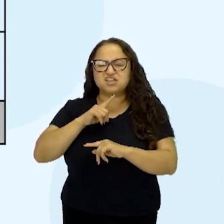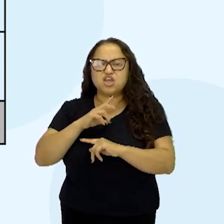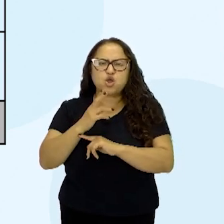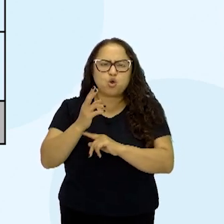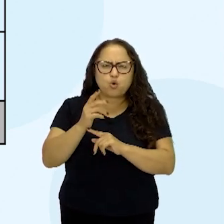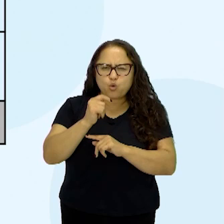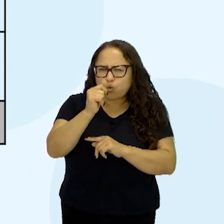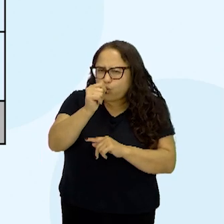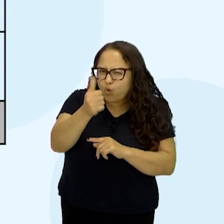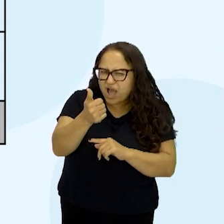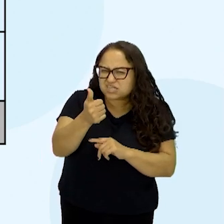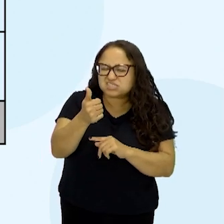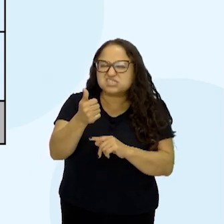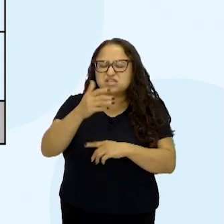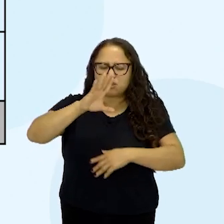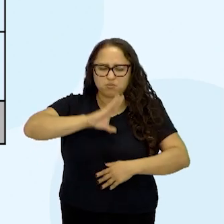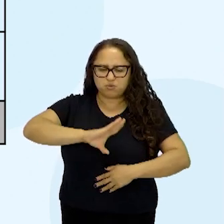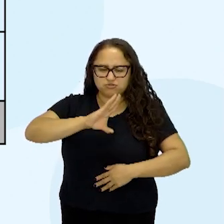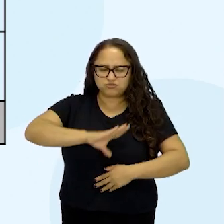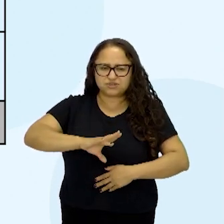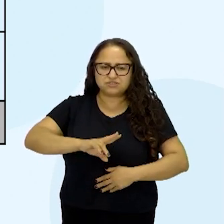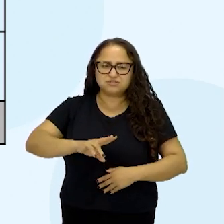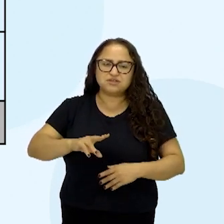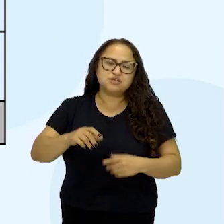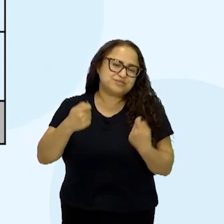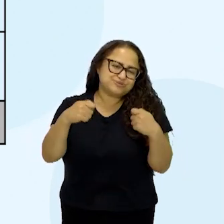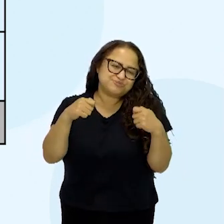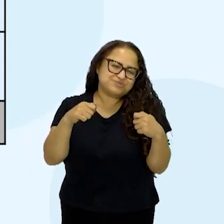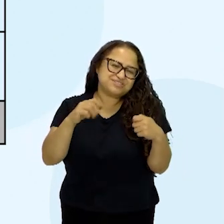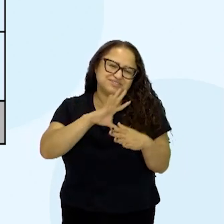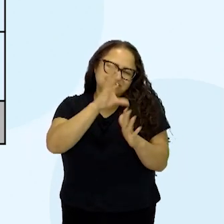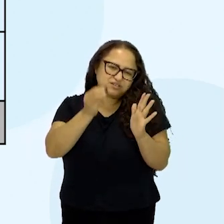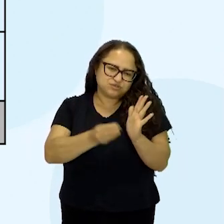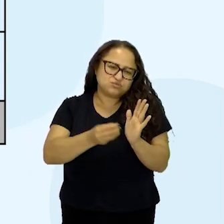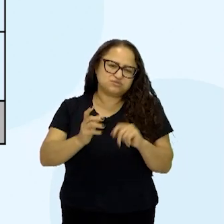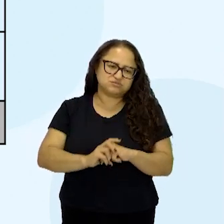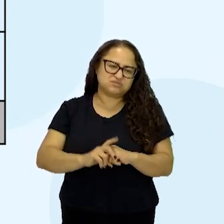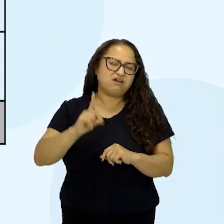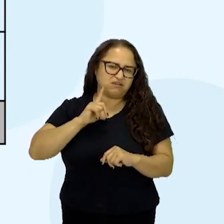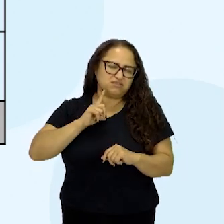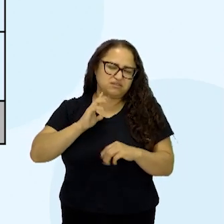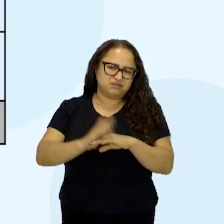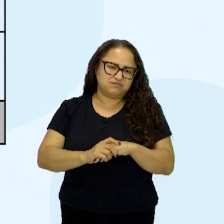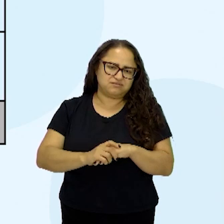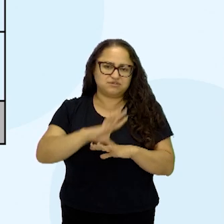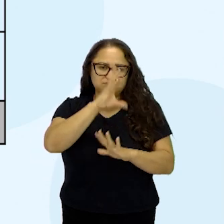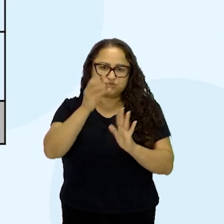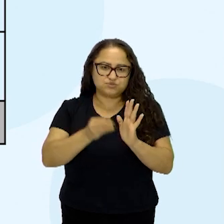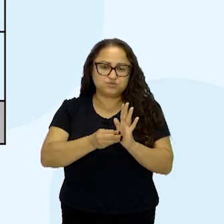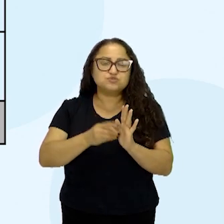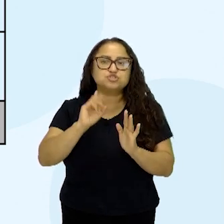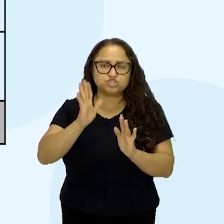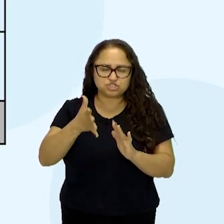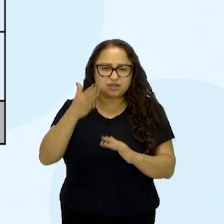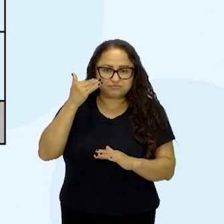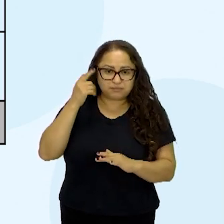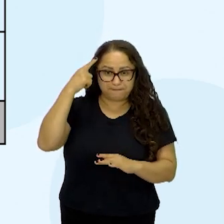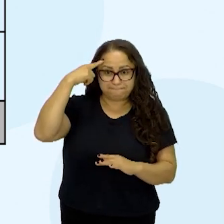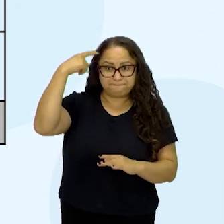com o português, então a gente não precisa nem traduzir tudo, mas a gente vai traduzindo, né, para todo mundo ter aí uma ideia.